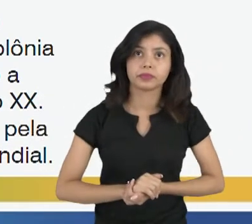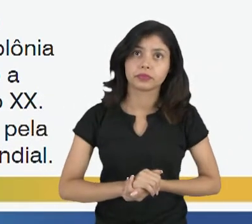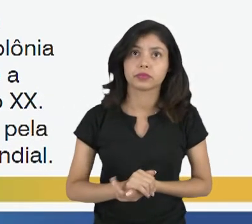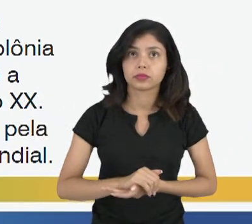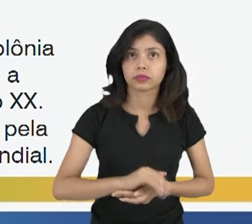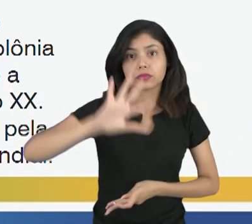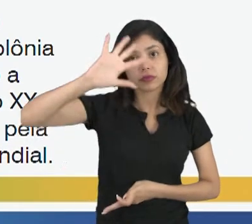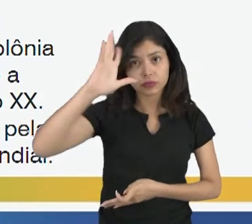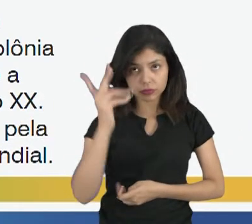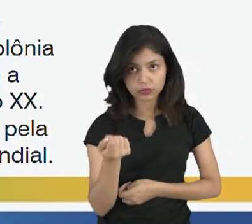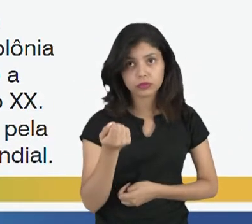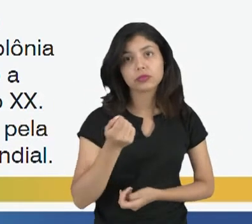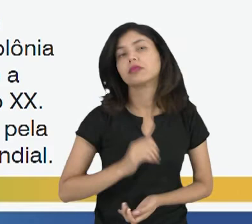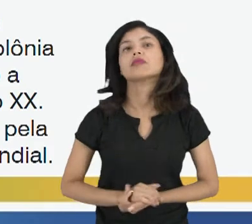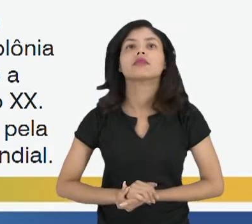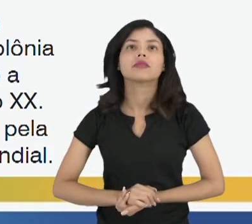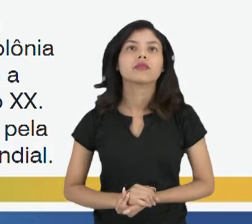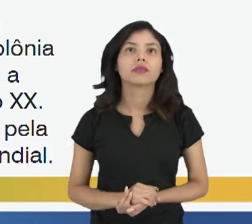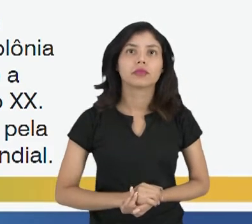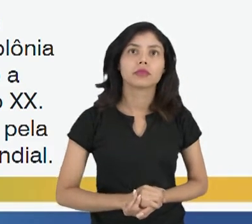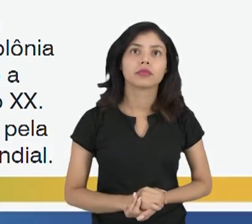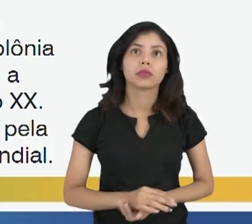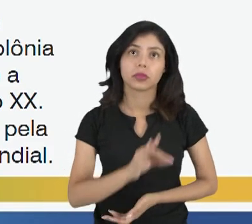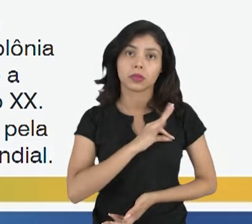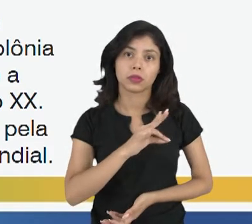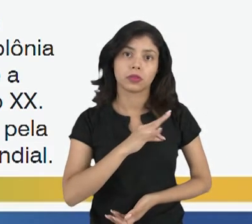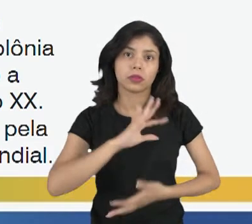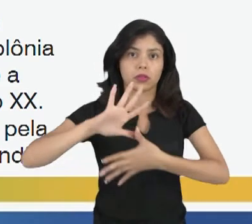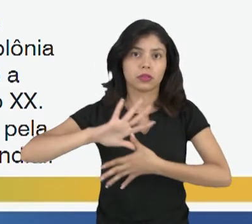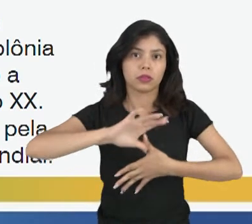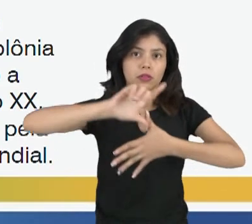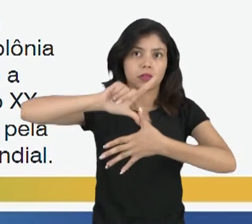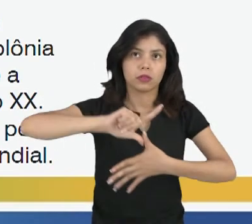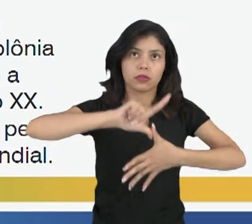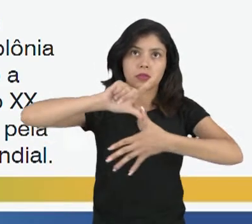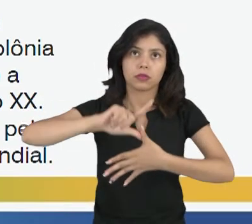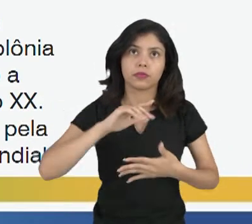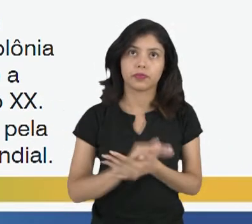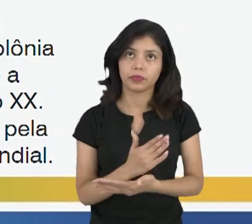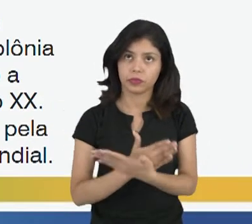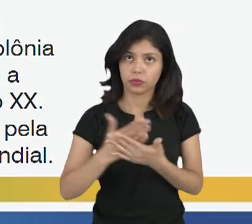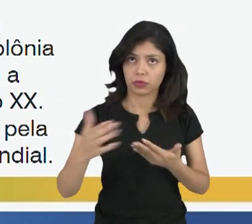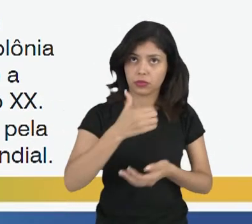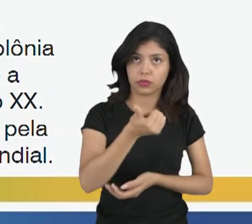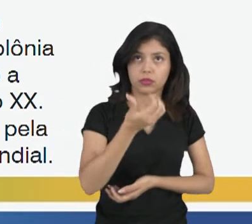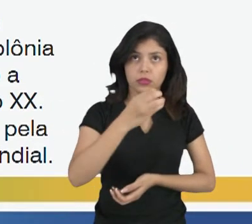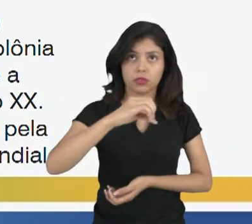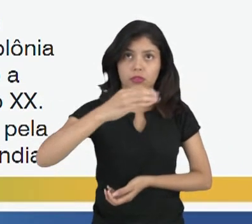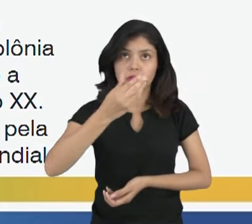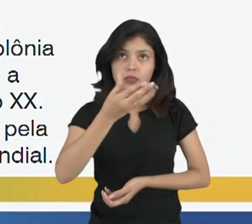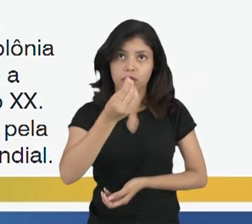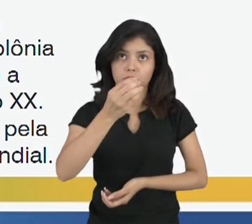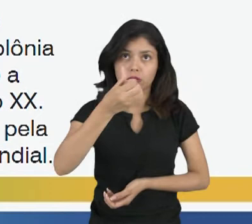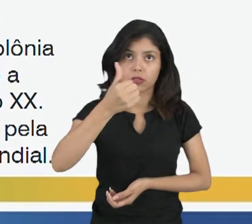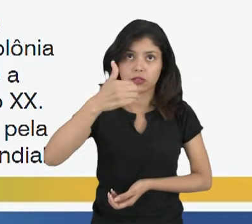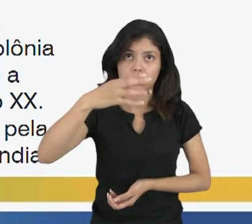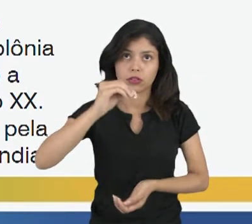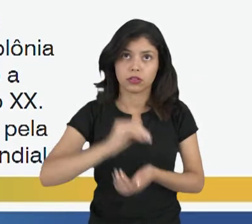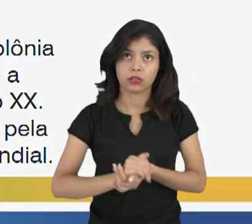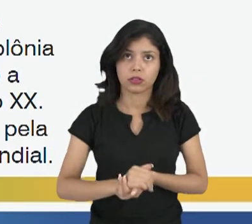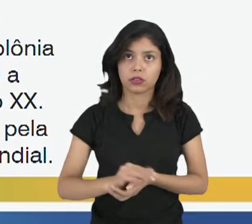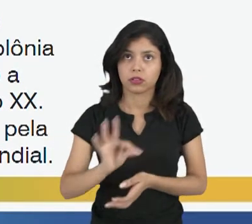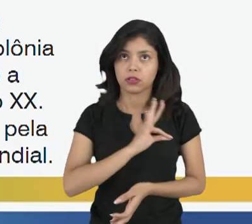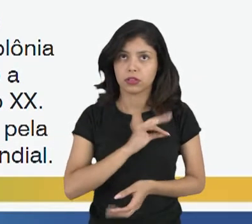Africano olha só e o militarismo na América Latina durante os anos 60 e 70 houver um